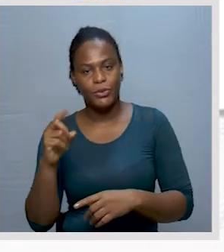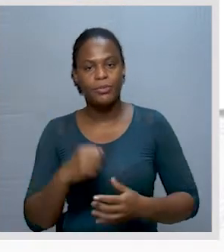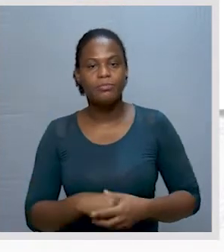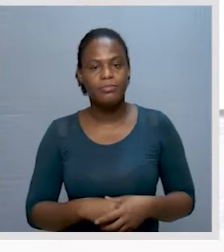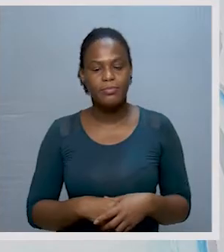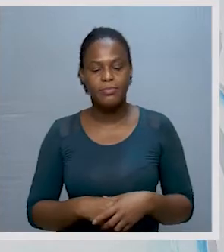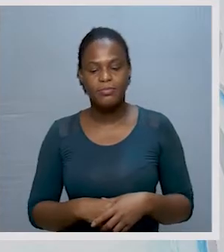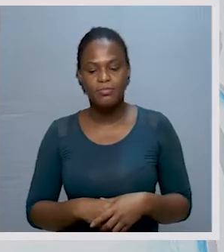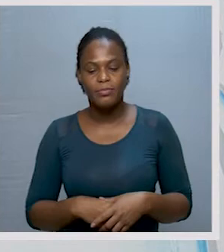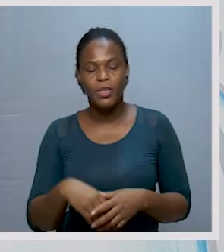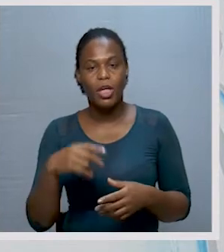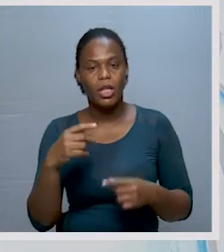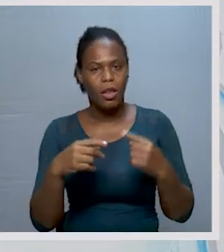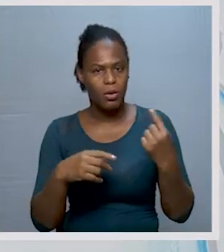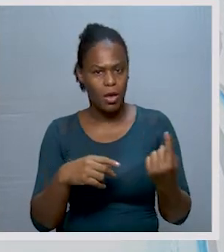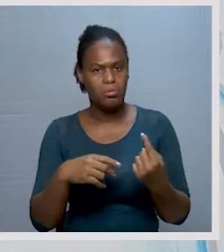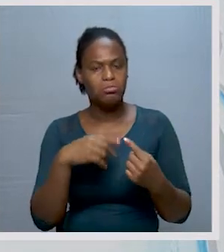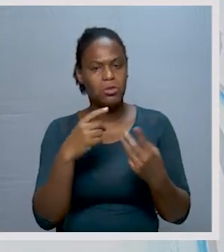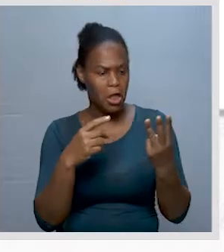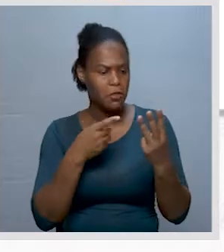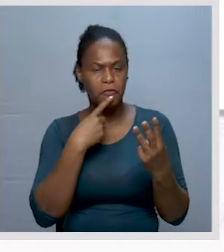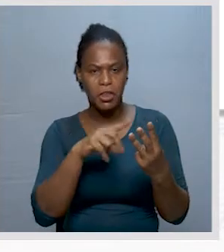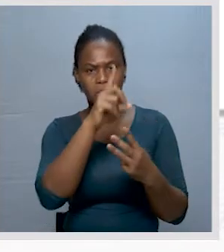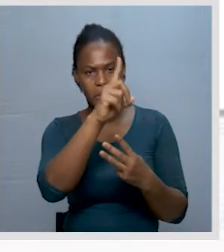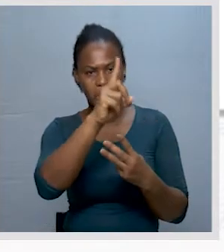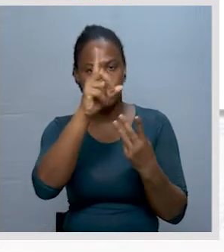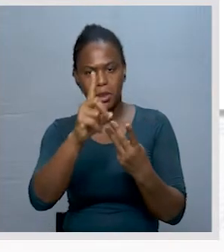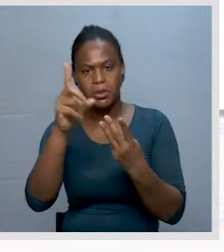6. 6 3 vezes, que é igual a